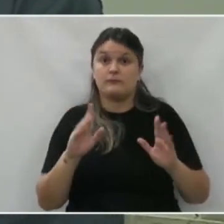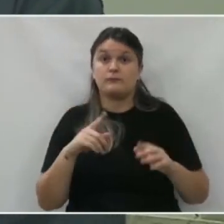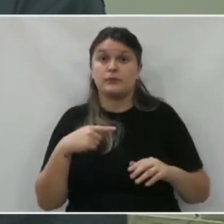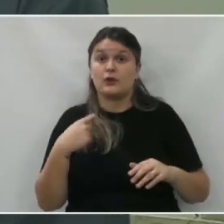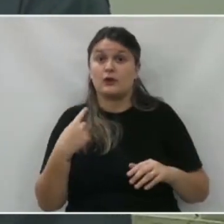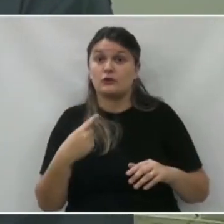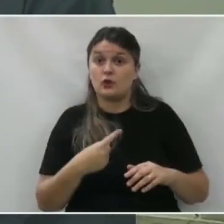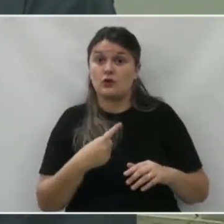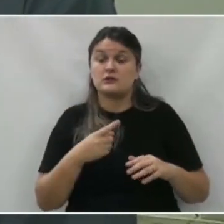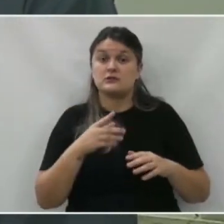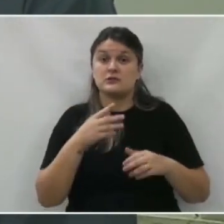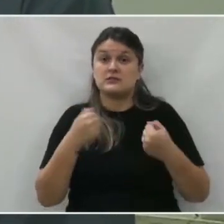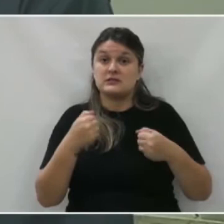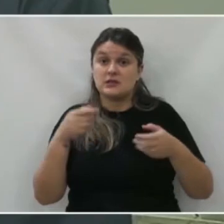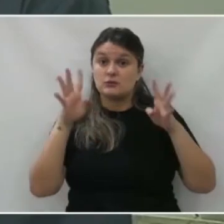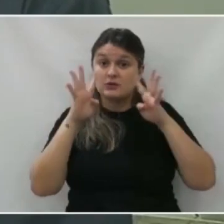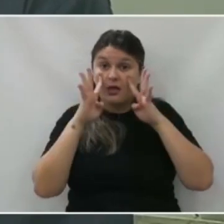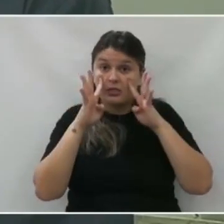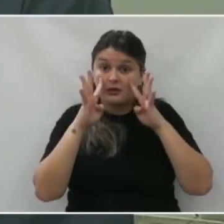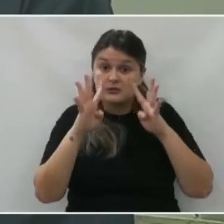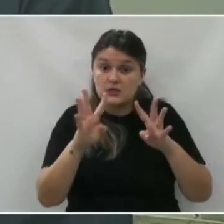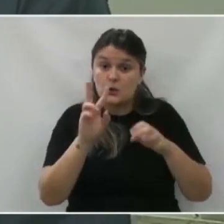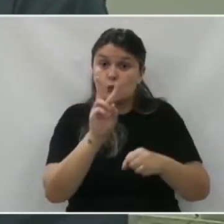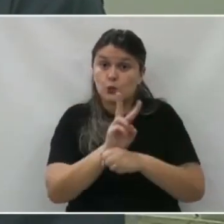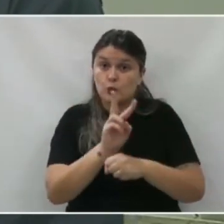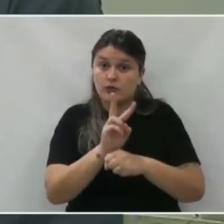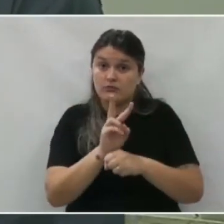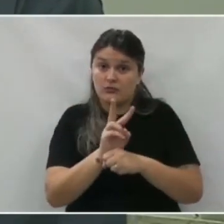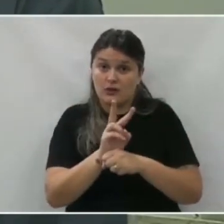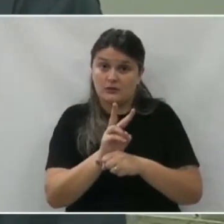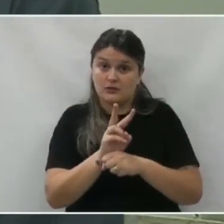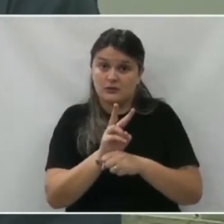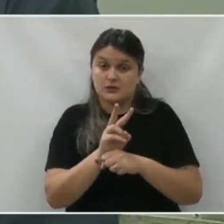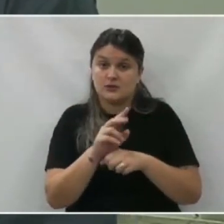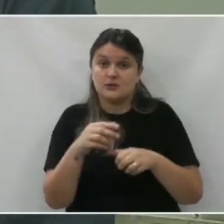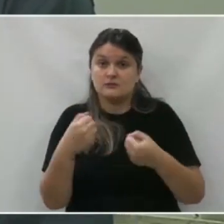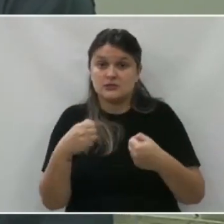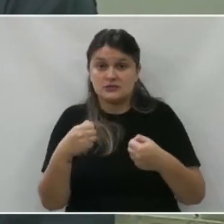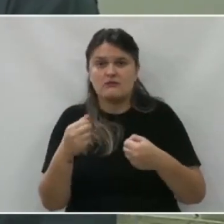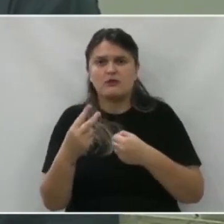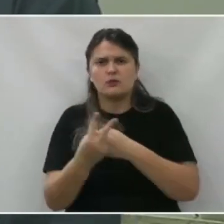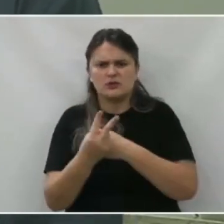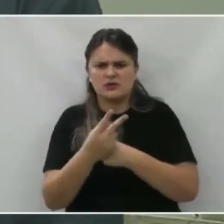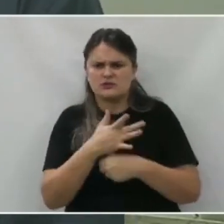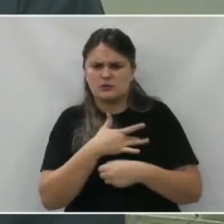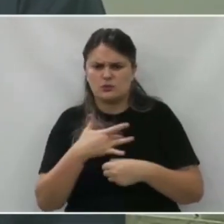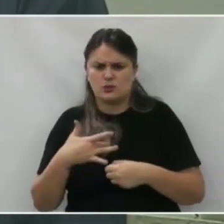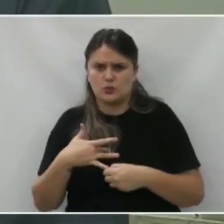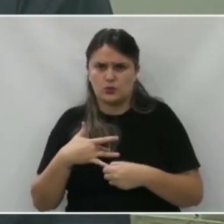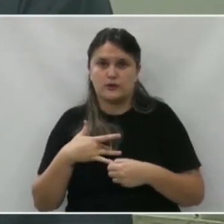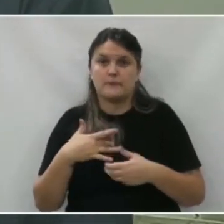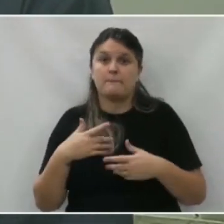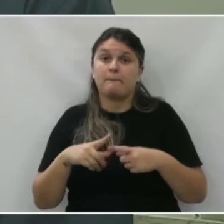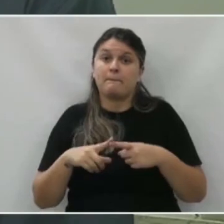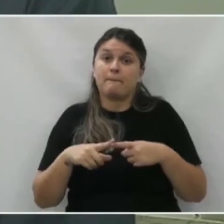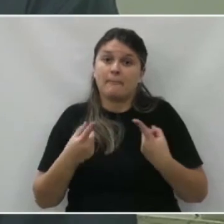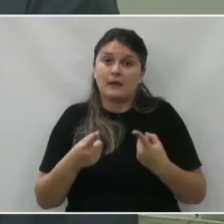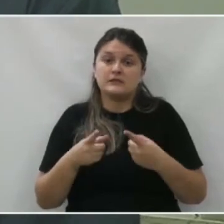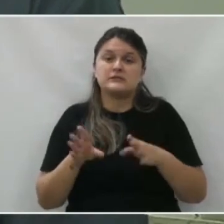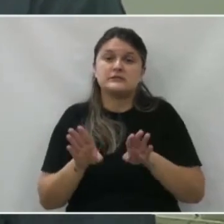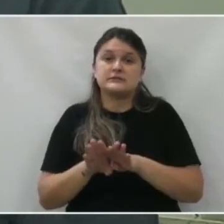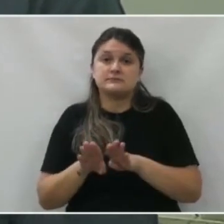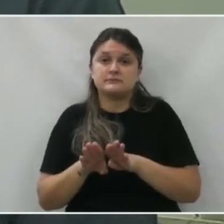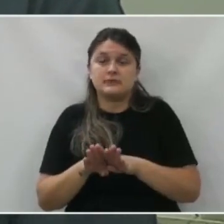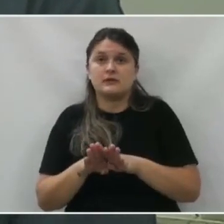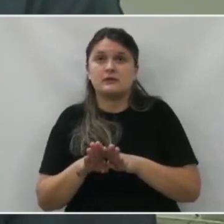a partir de agora, né, baixar a guarda quanto à questão da prevenção, mas, por um lado, tampouco